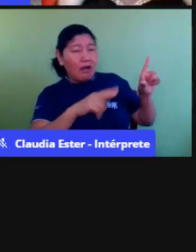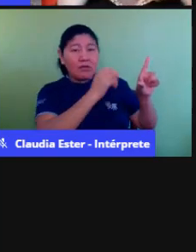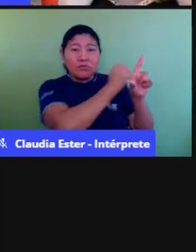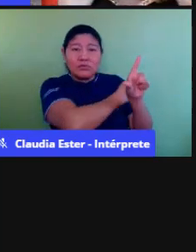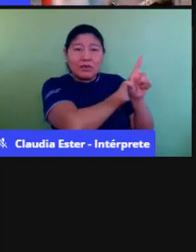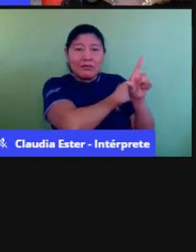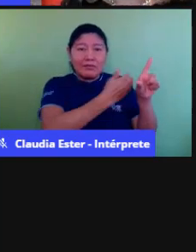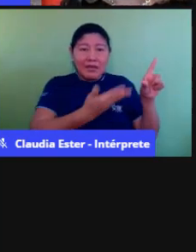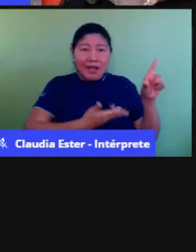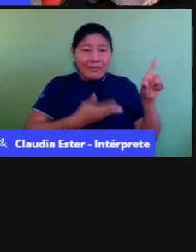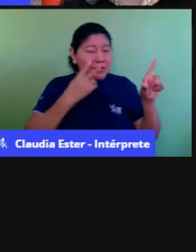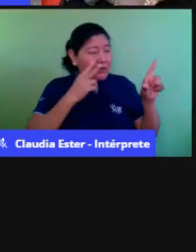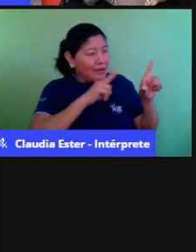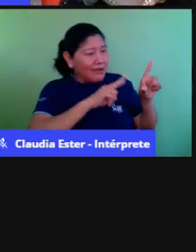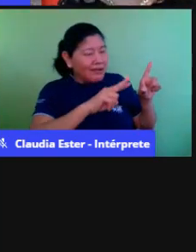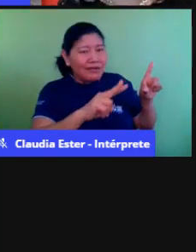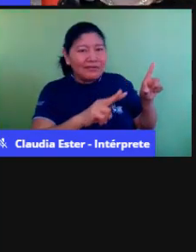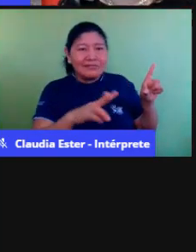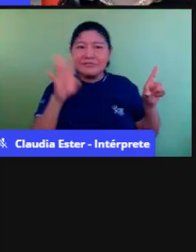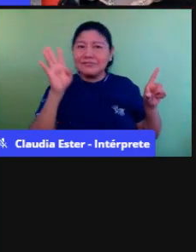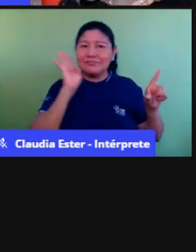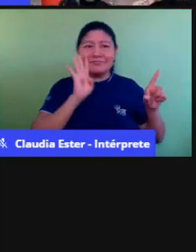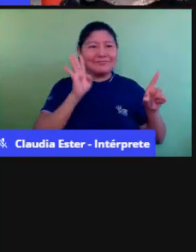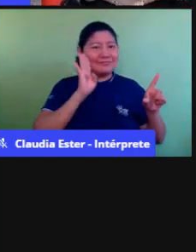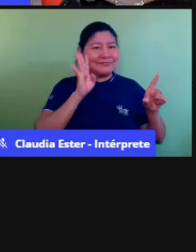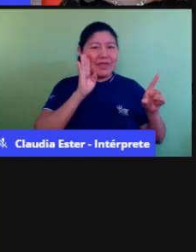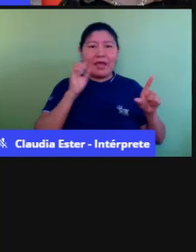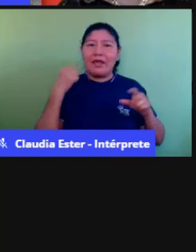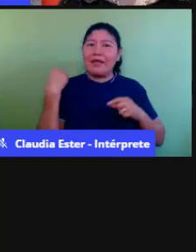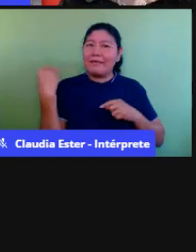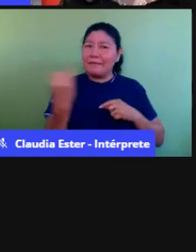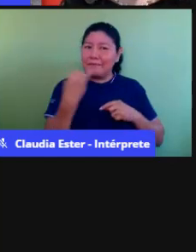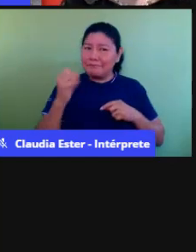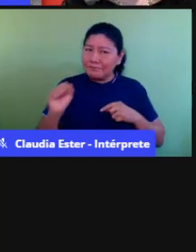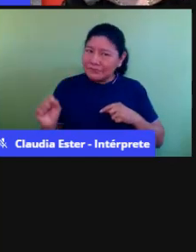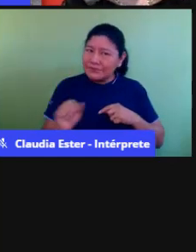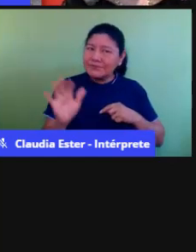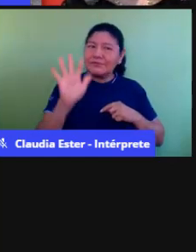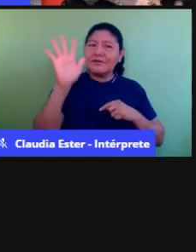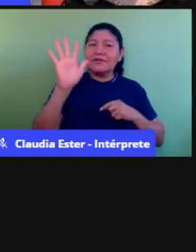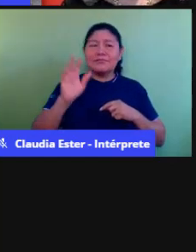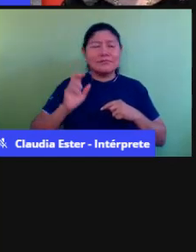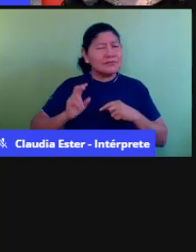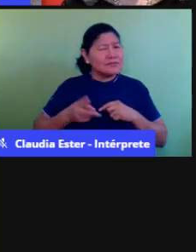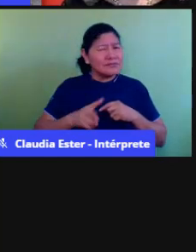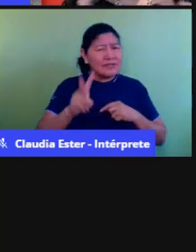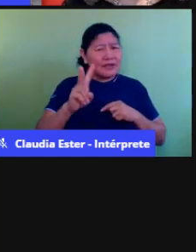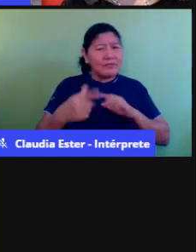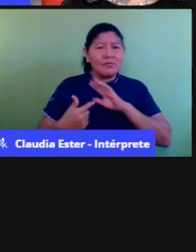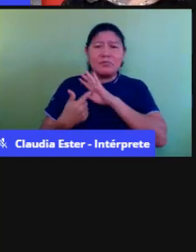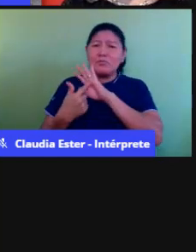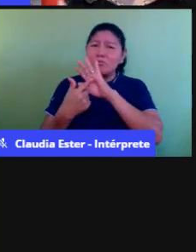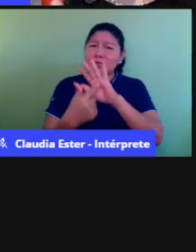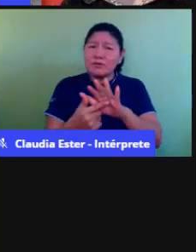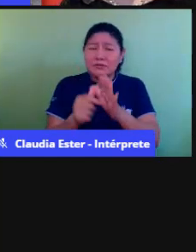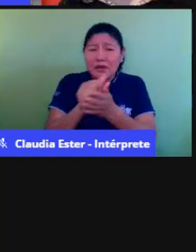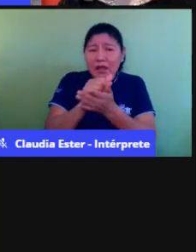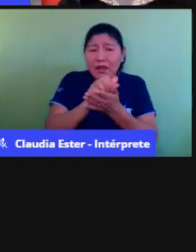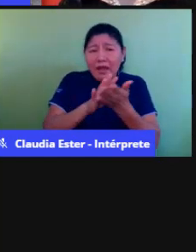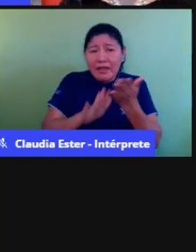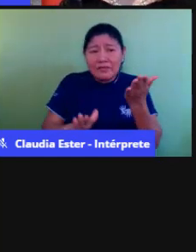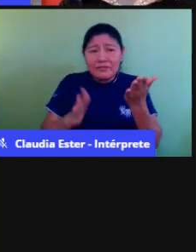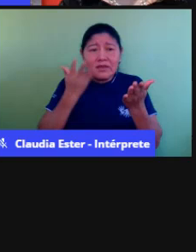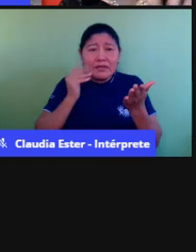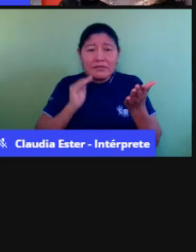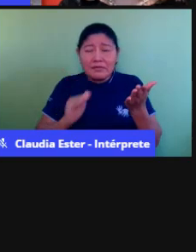a sua obra de arte. E isso é importante valorizar isso aí. Sempre colocar o trabalho à exposição, nunca guardar